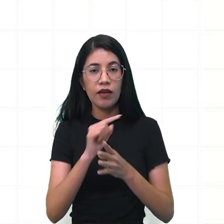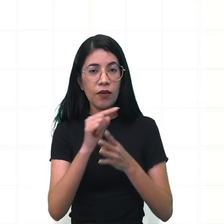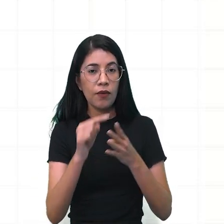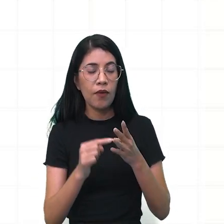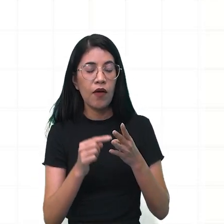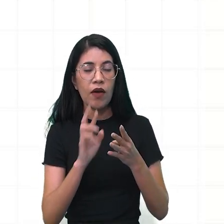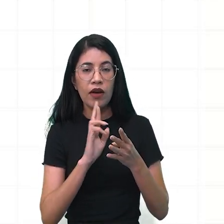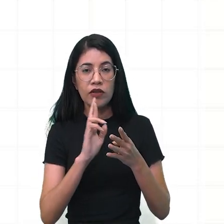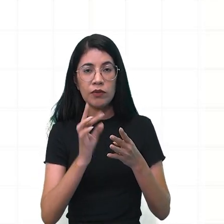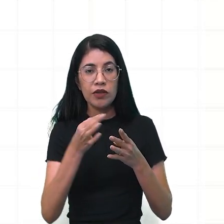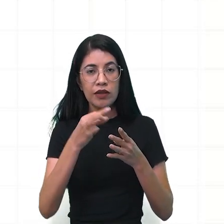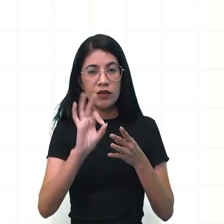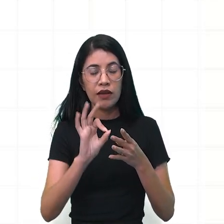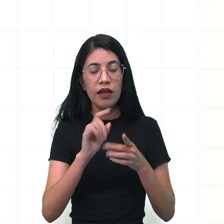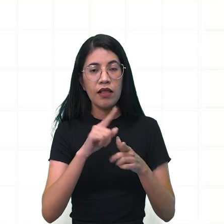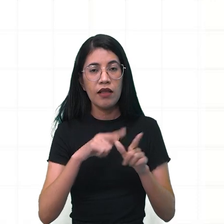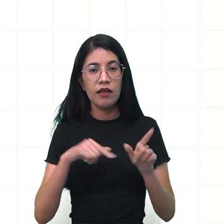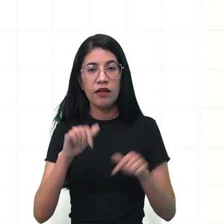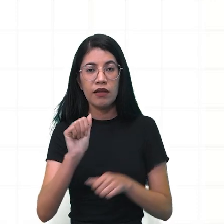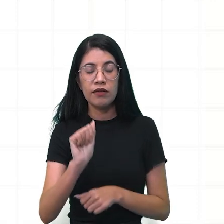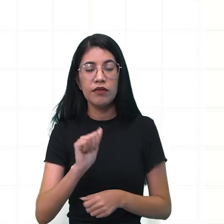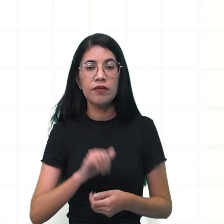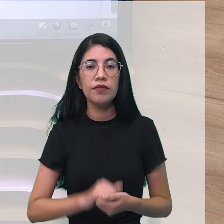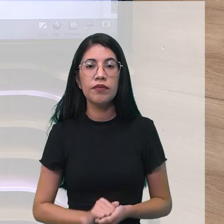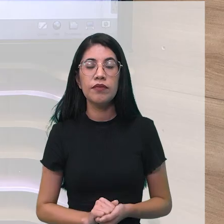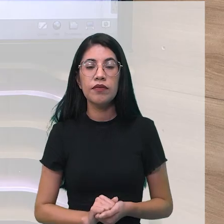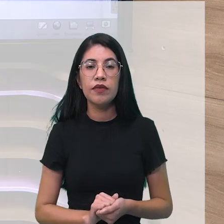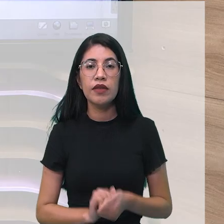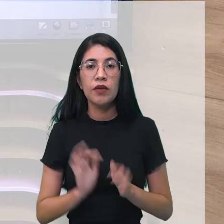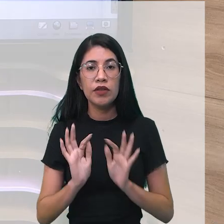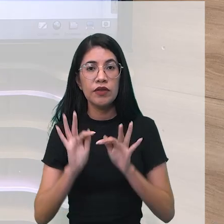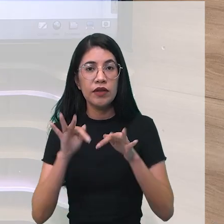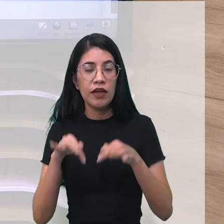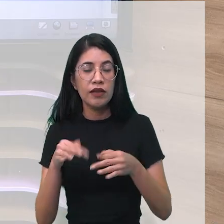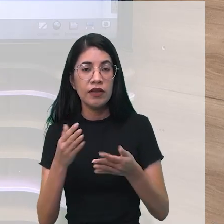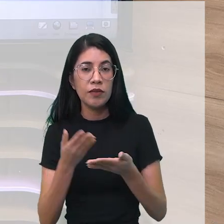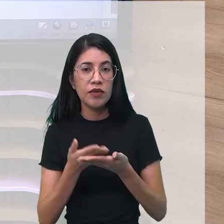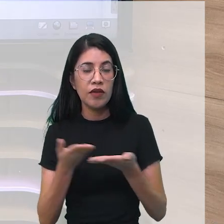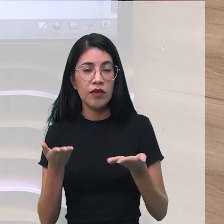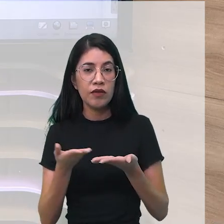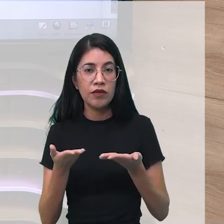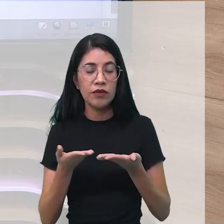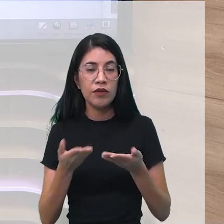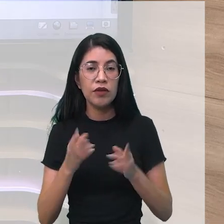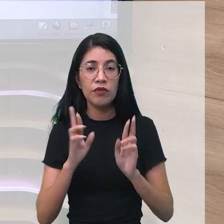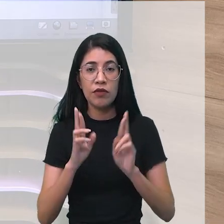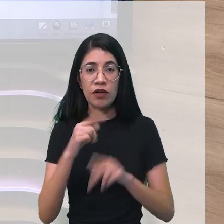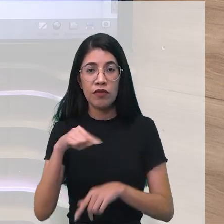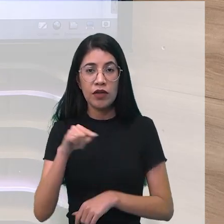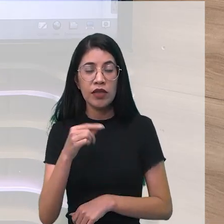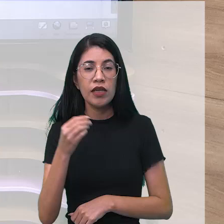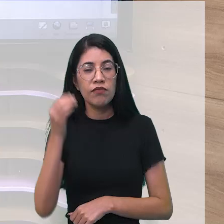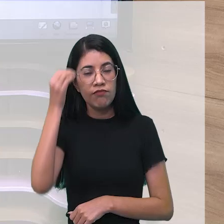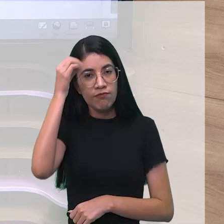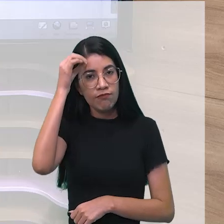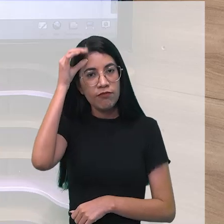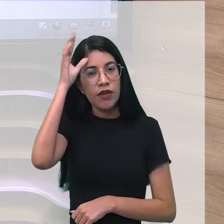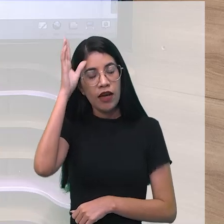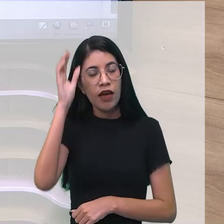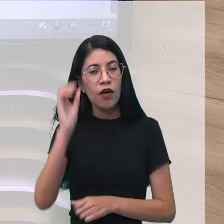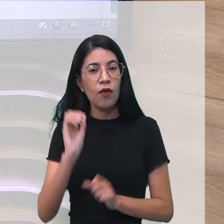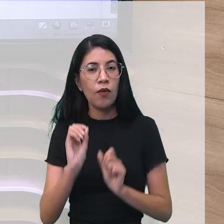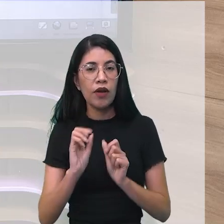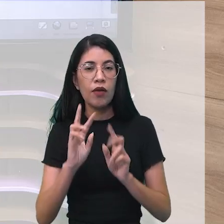nossa questão de exemplo. Então, nós vamos finalizar a nossa aula aqui. Espero que vocês tenham compreendido